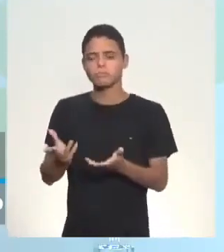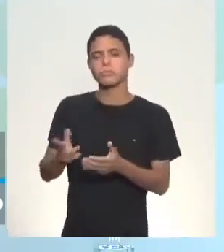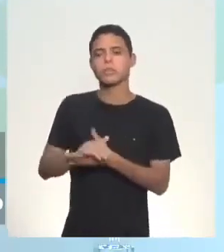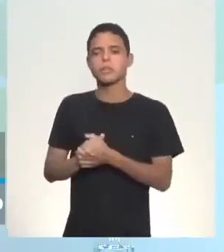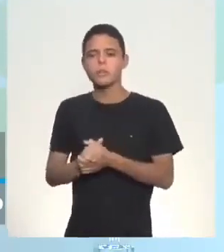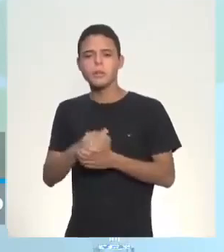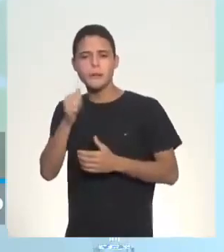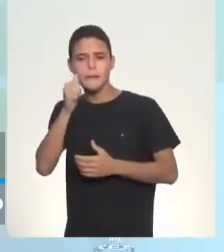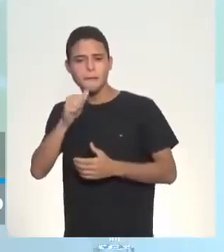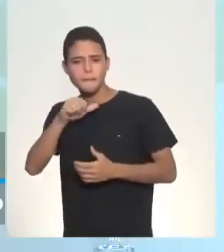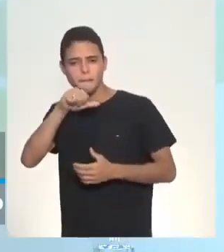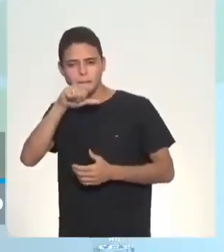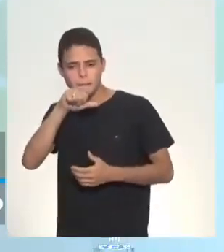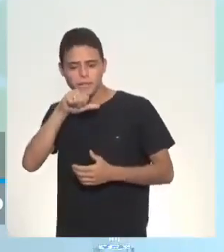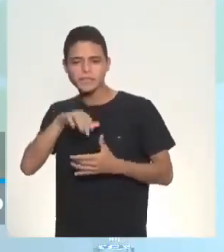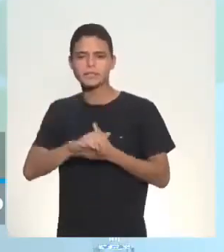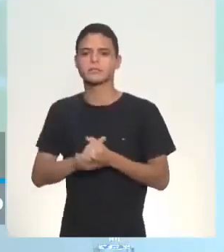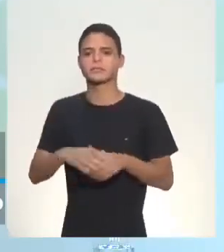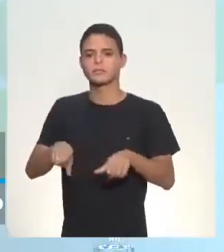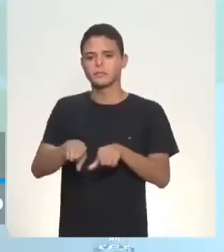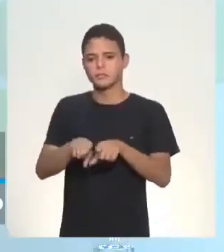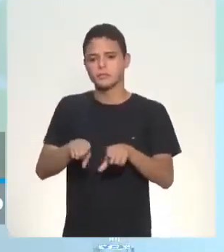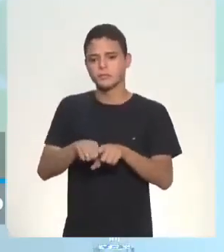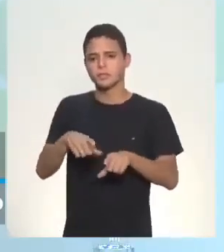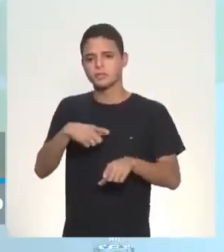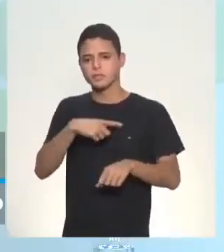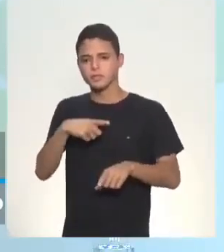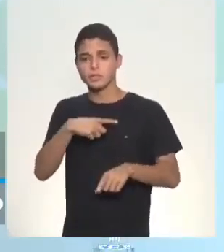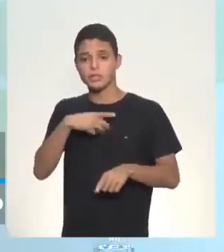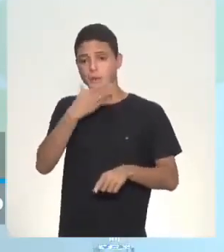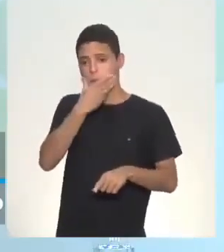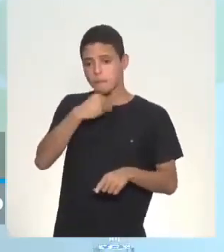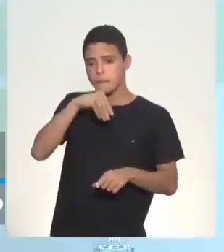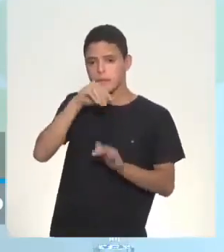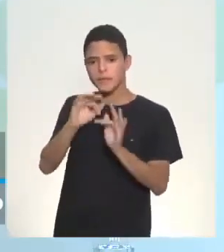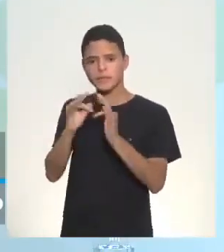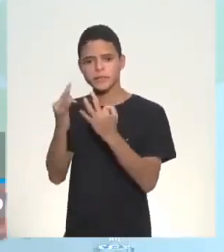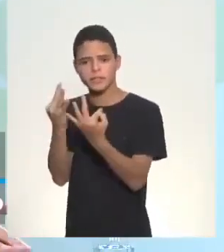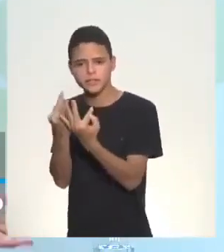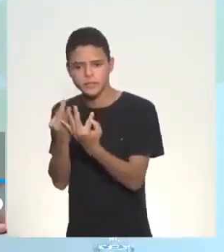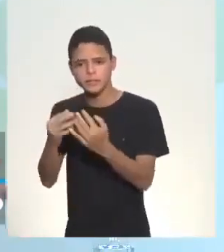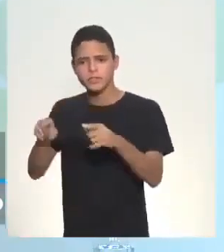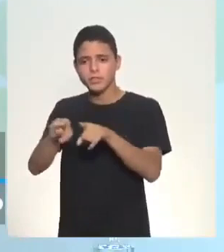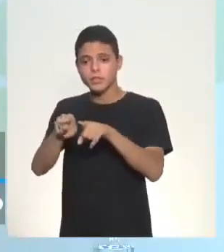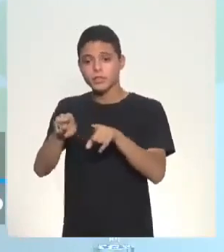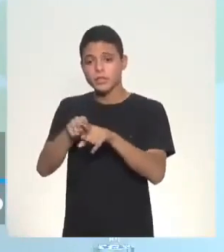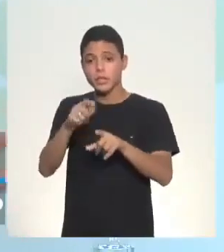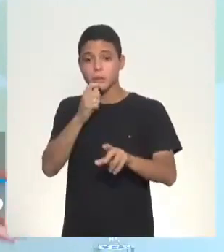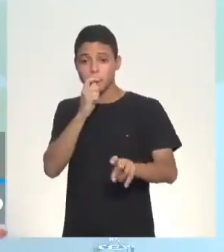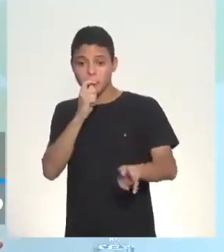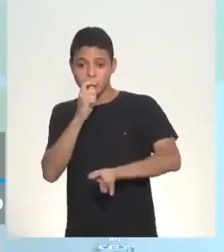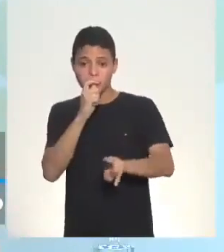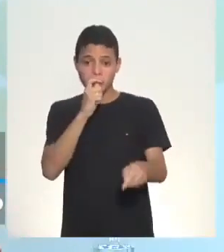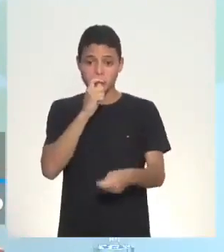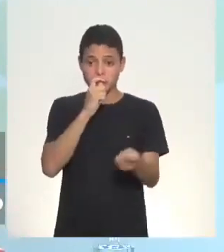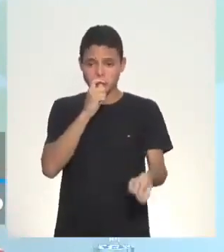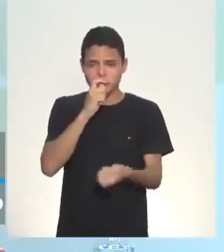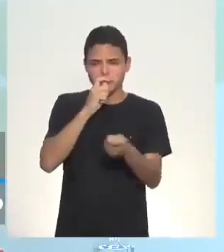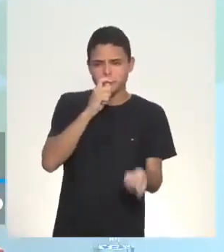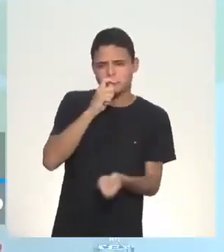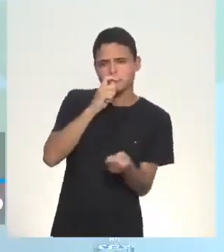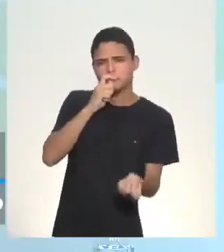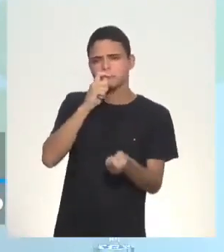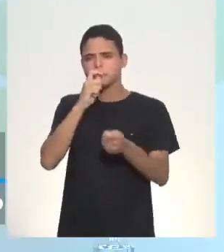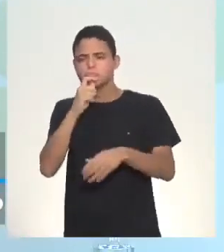mãe, ótimo, né? Tem ali a figura dos pais e tem aquele ser que é o Charlie Chaplin. Quem é o Charlie Chaplin naquela